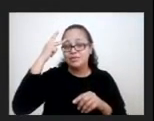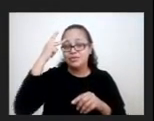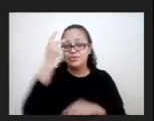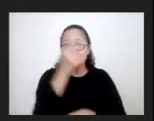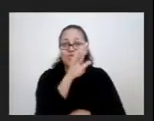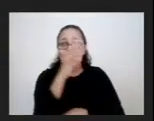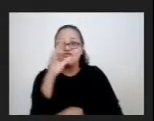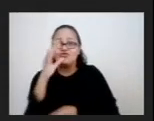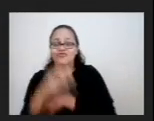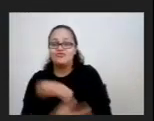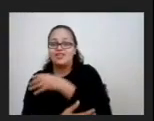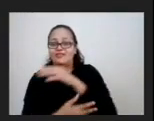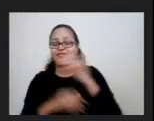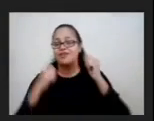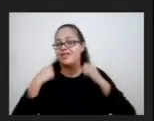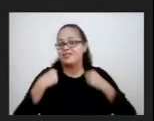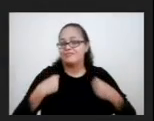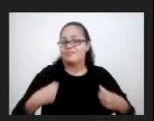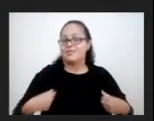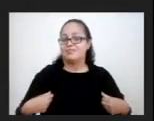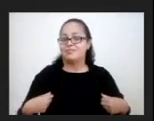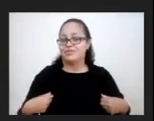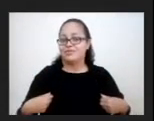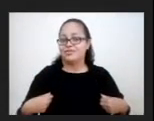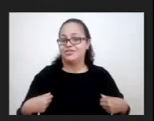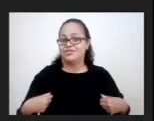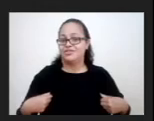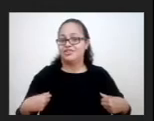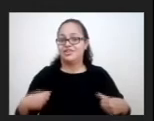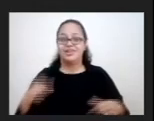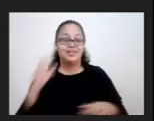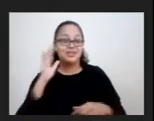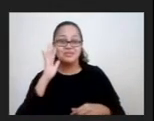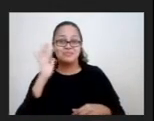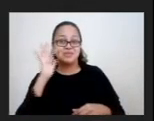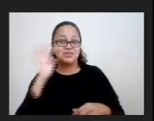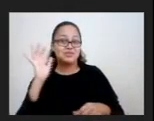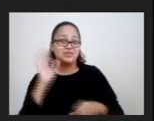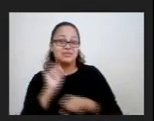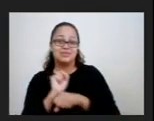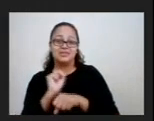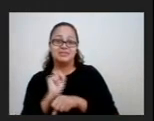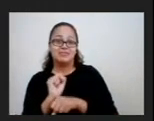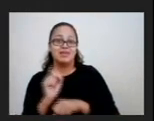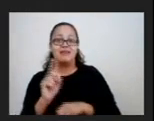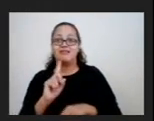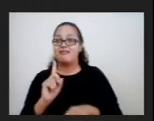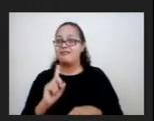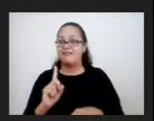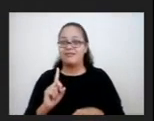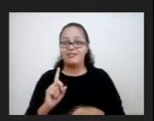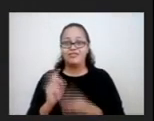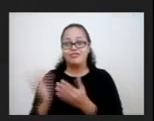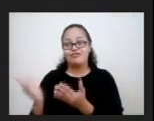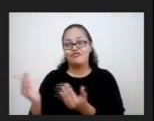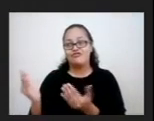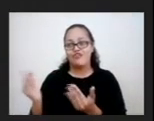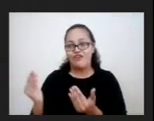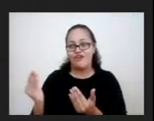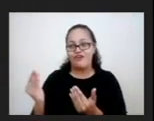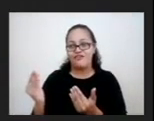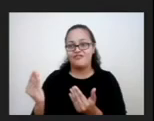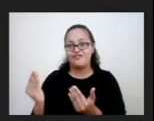tá indo na mata com uma mochila. Só que olha, diferente daquilo que a gente imagina, daquilo que a gente espera, não são dois jovens ou a família, são